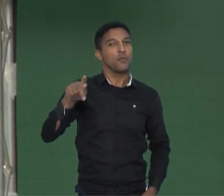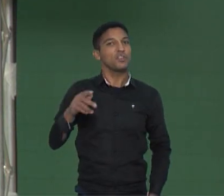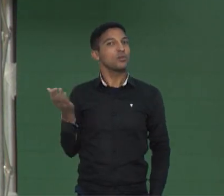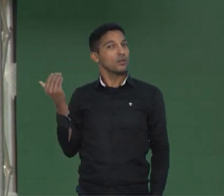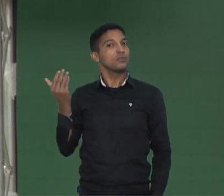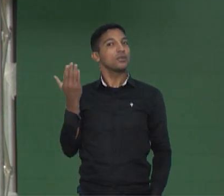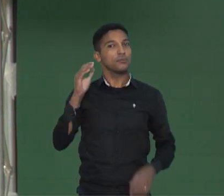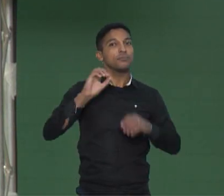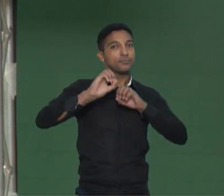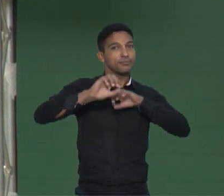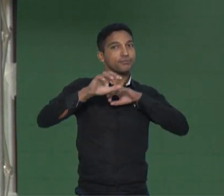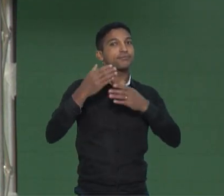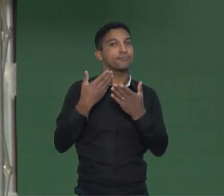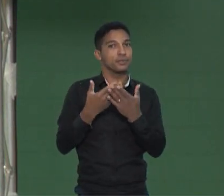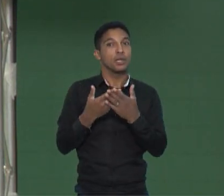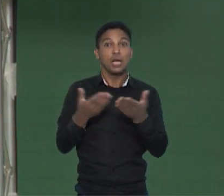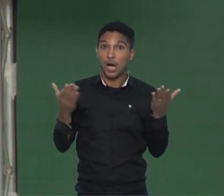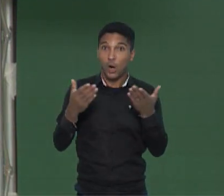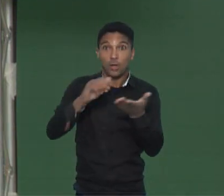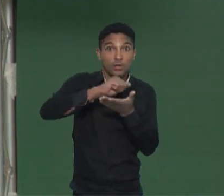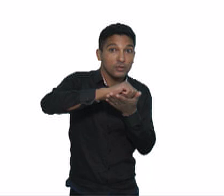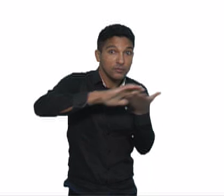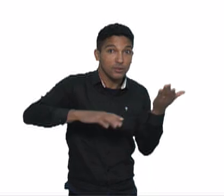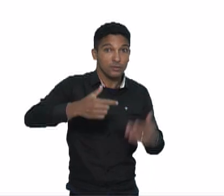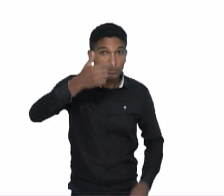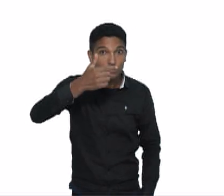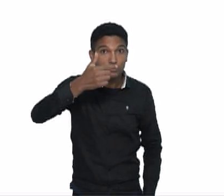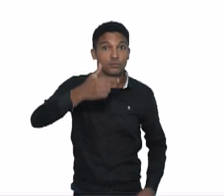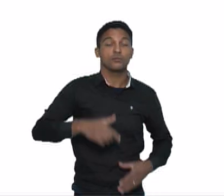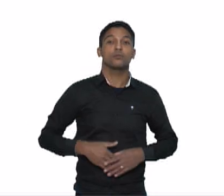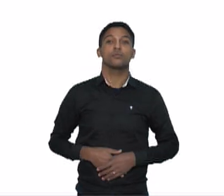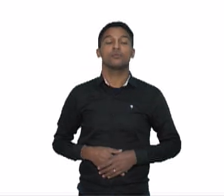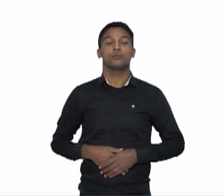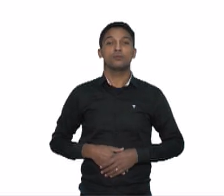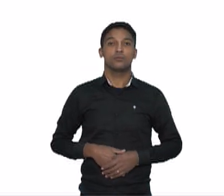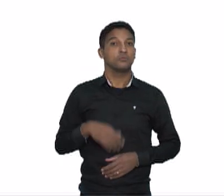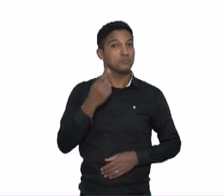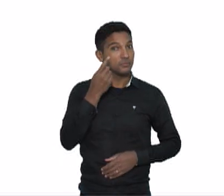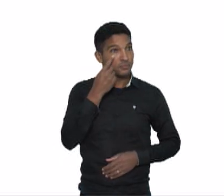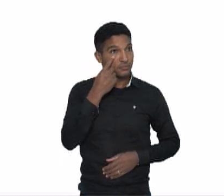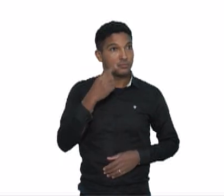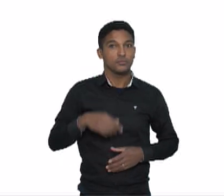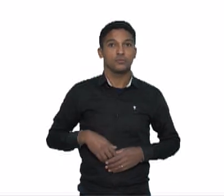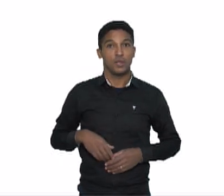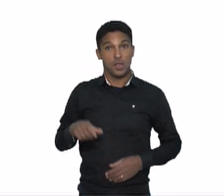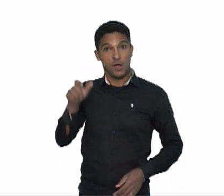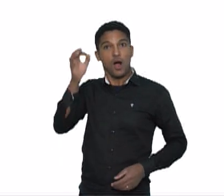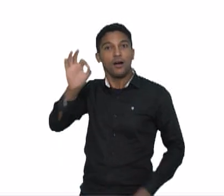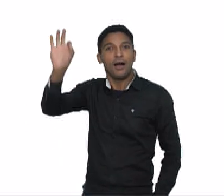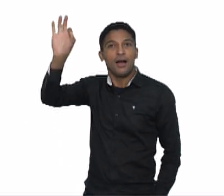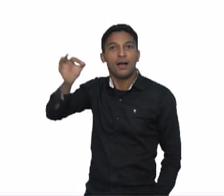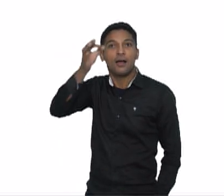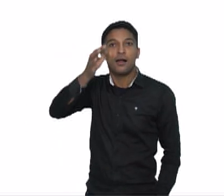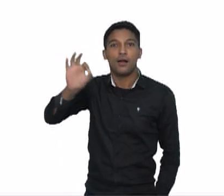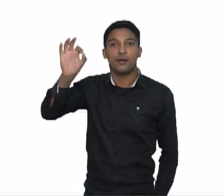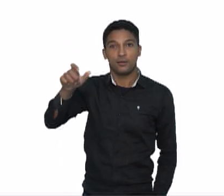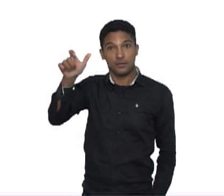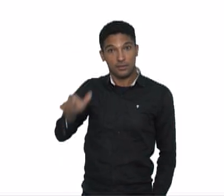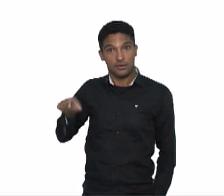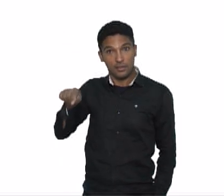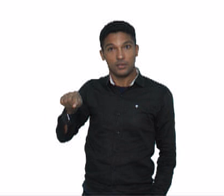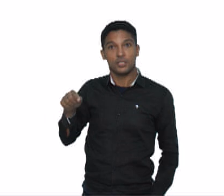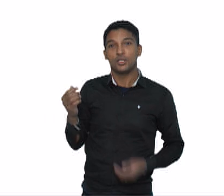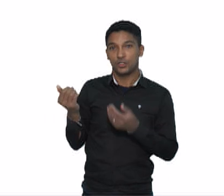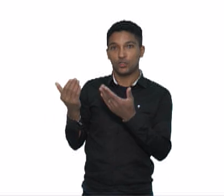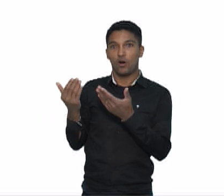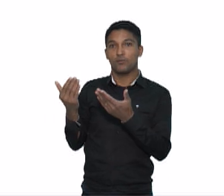Realizou sua explicação? Então veja. A expressão destacada tem o sentido de informar que o personagem